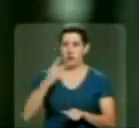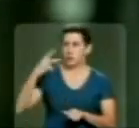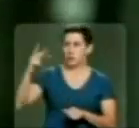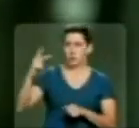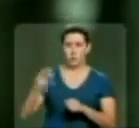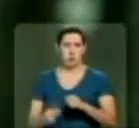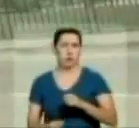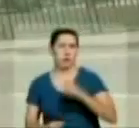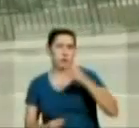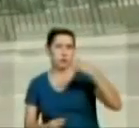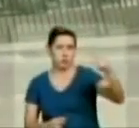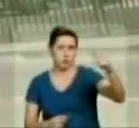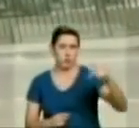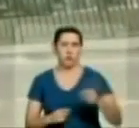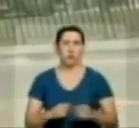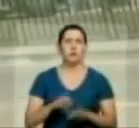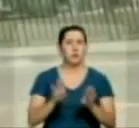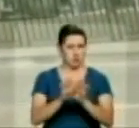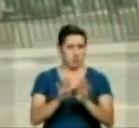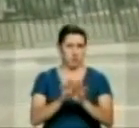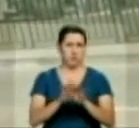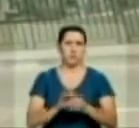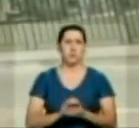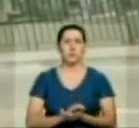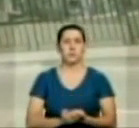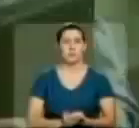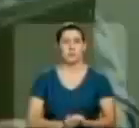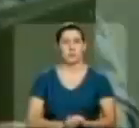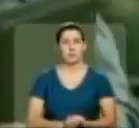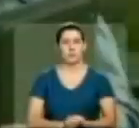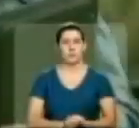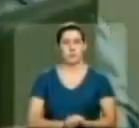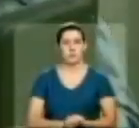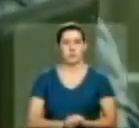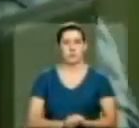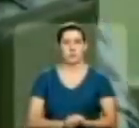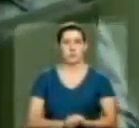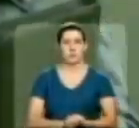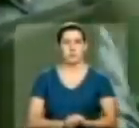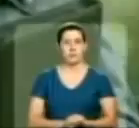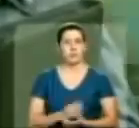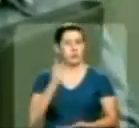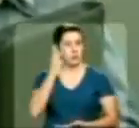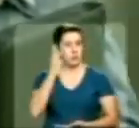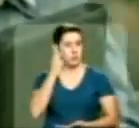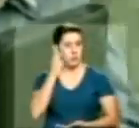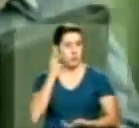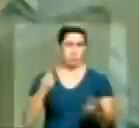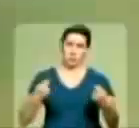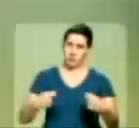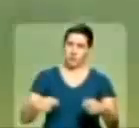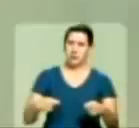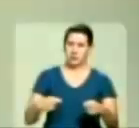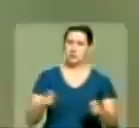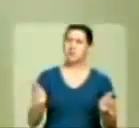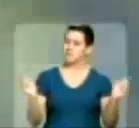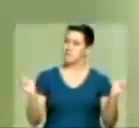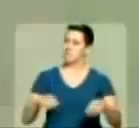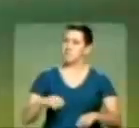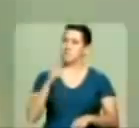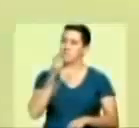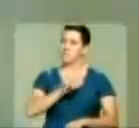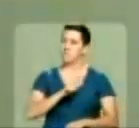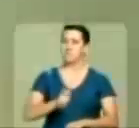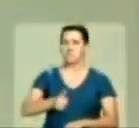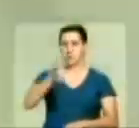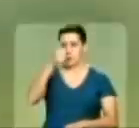aí, João Dória, João Dória, São Paulo na frente. João Dória, esse